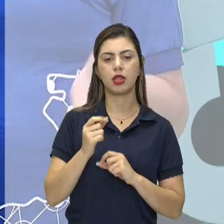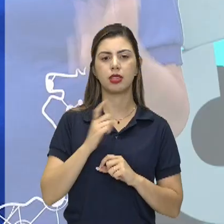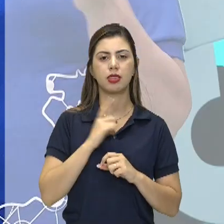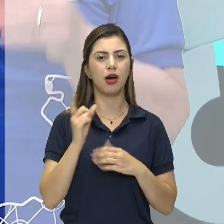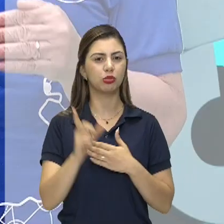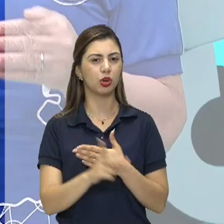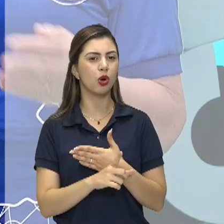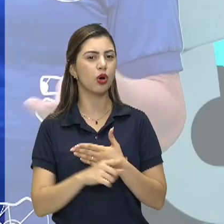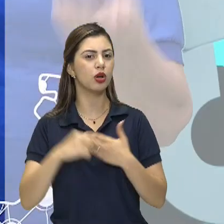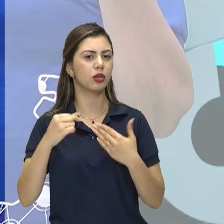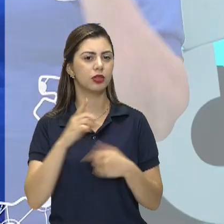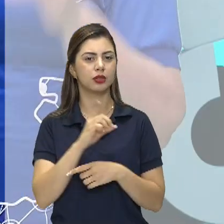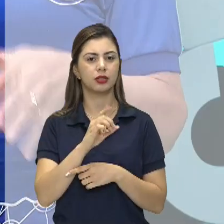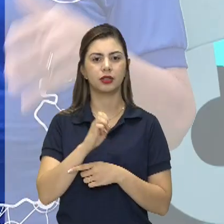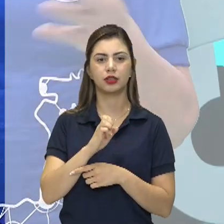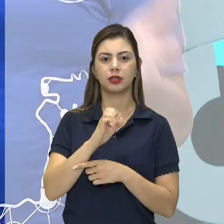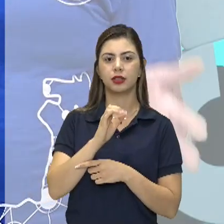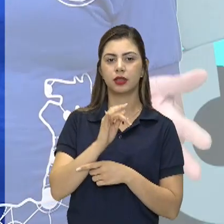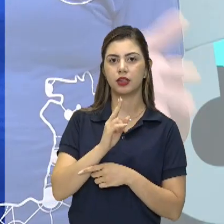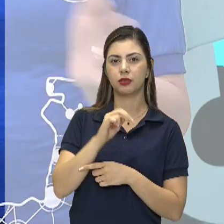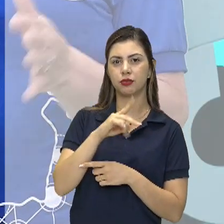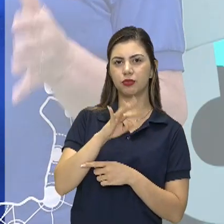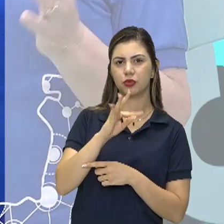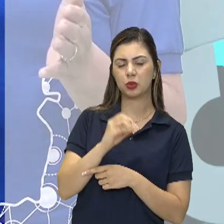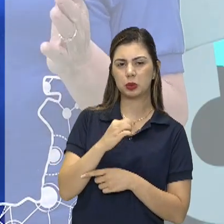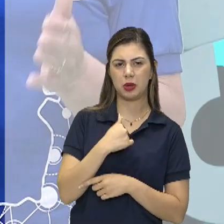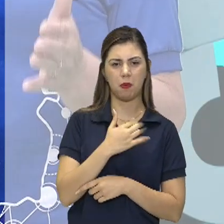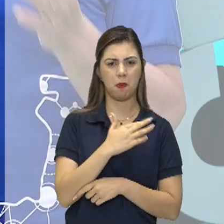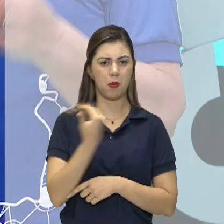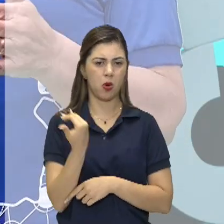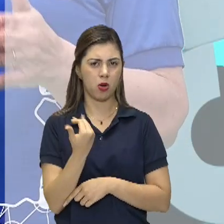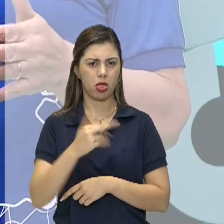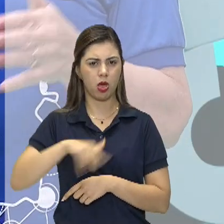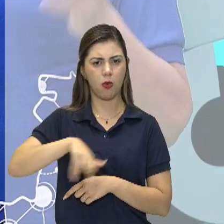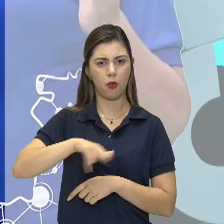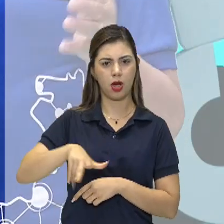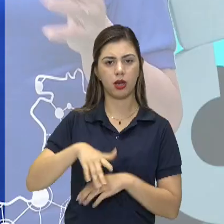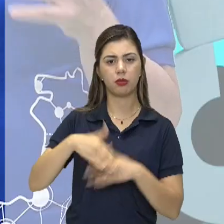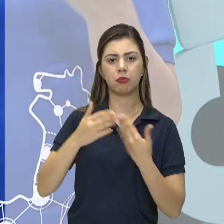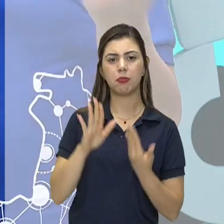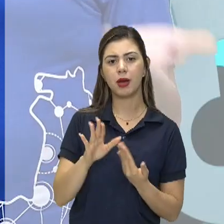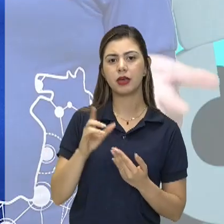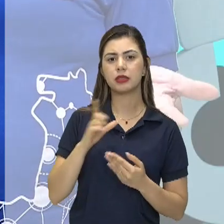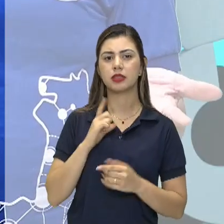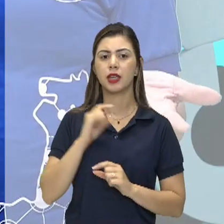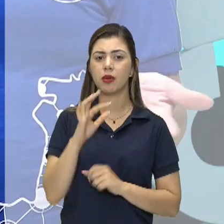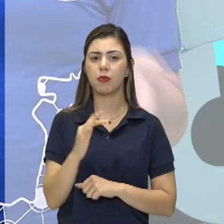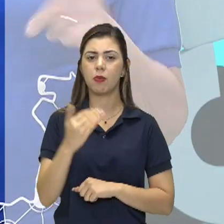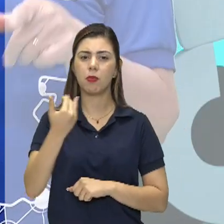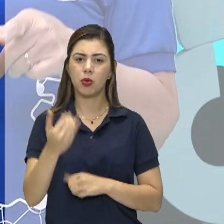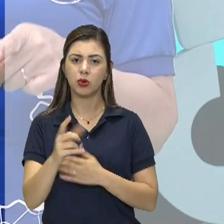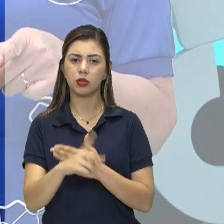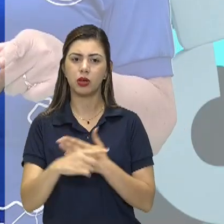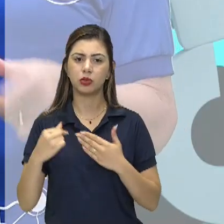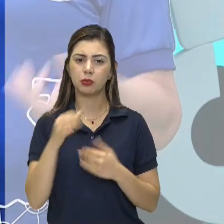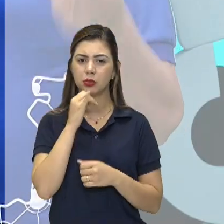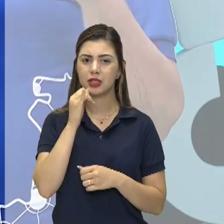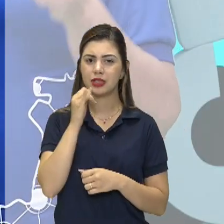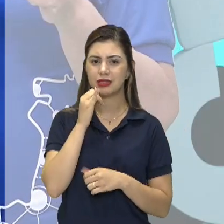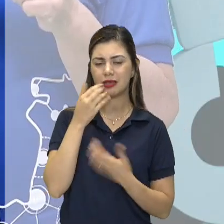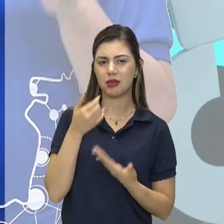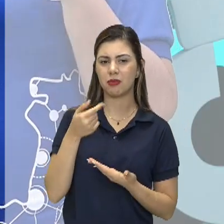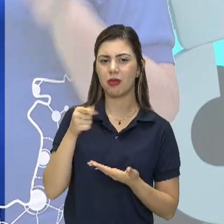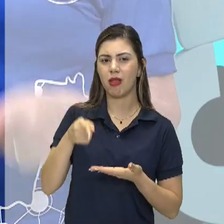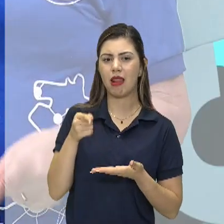defunto, mas um defunto autor, para quem acampa foi outro berço. A segunda